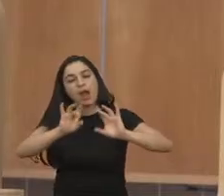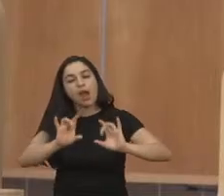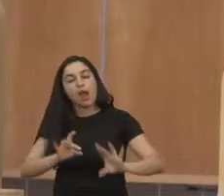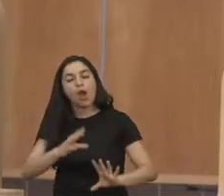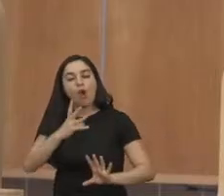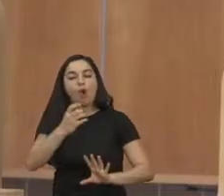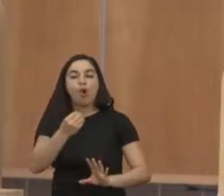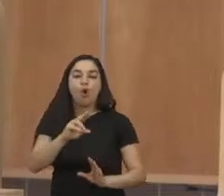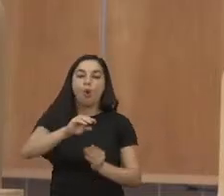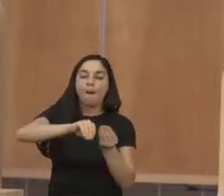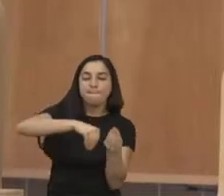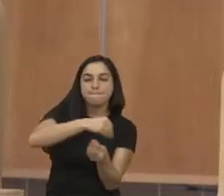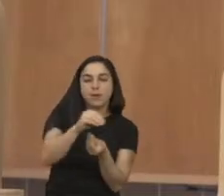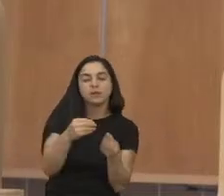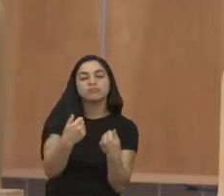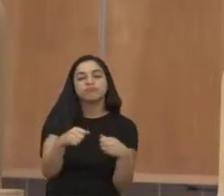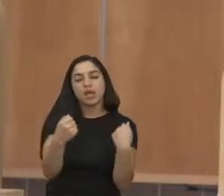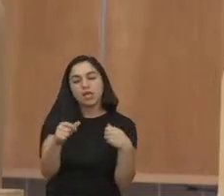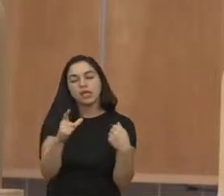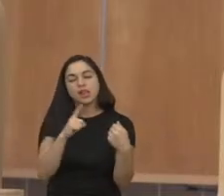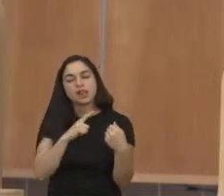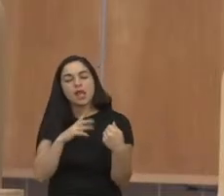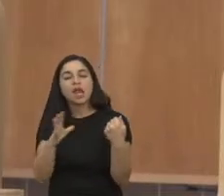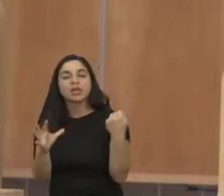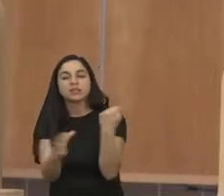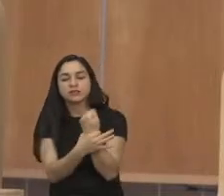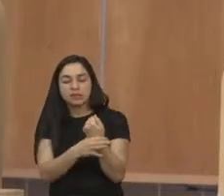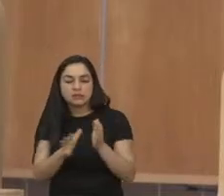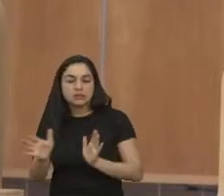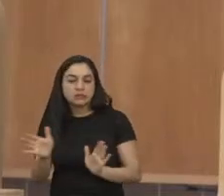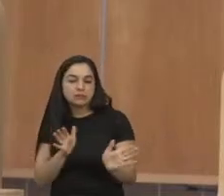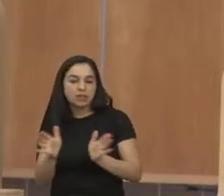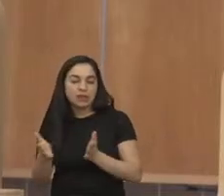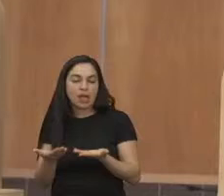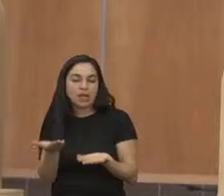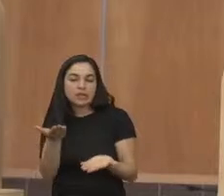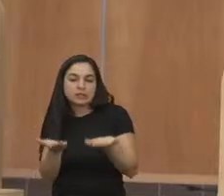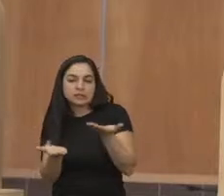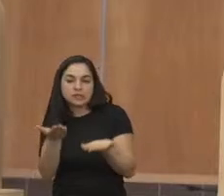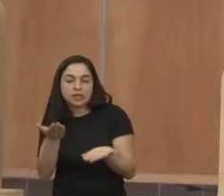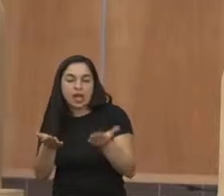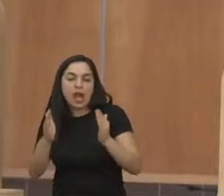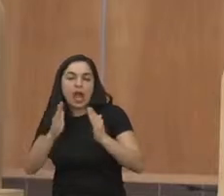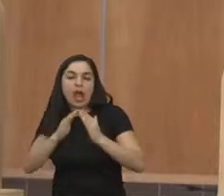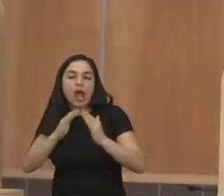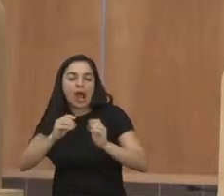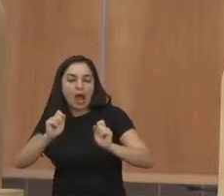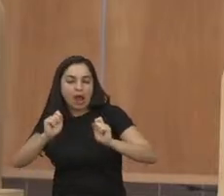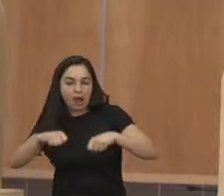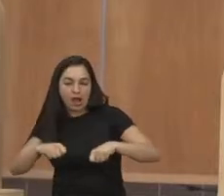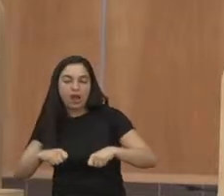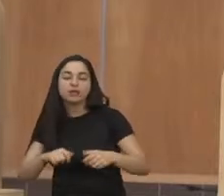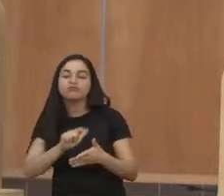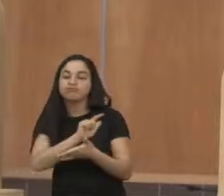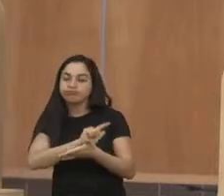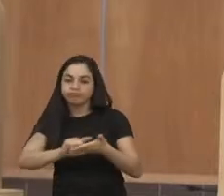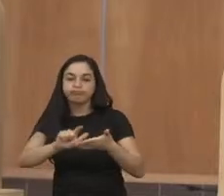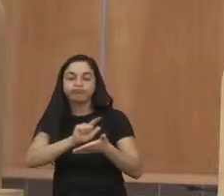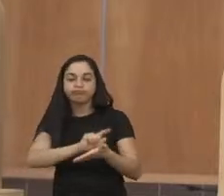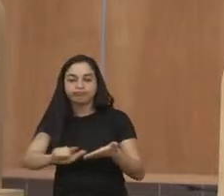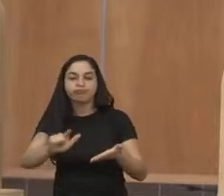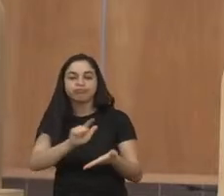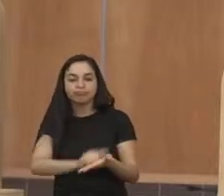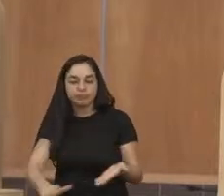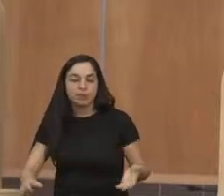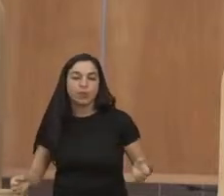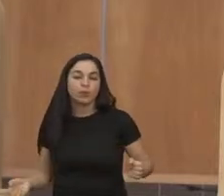às condições mínimas de segurança, acessibilidade, estabilidade, habitabilidade e salubridade. Ou